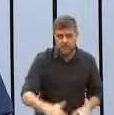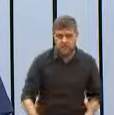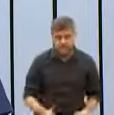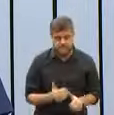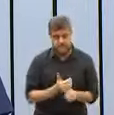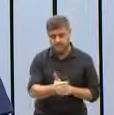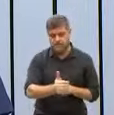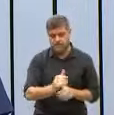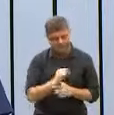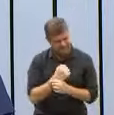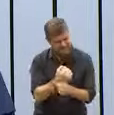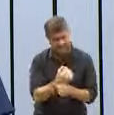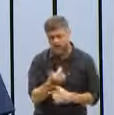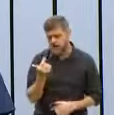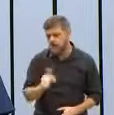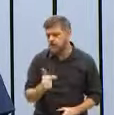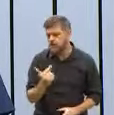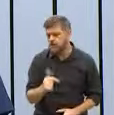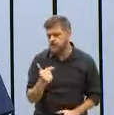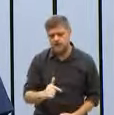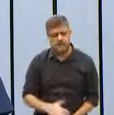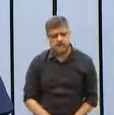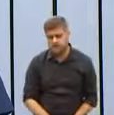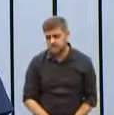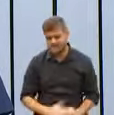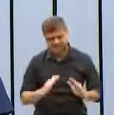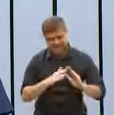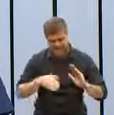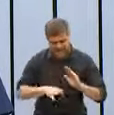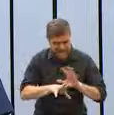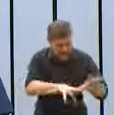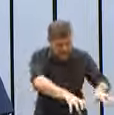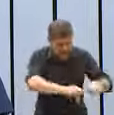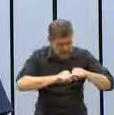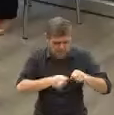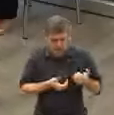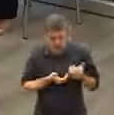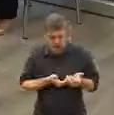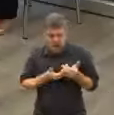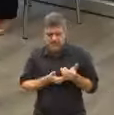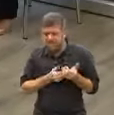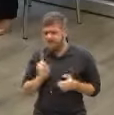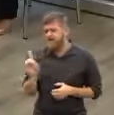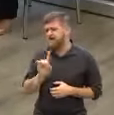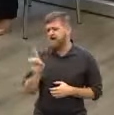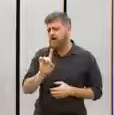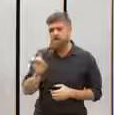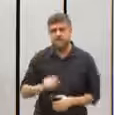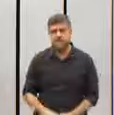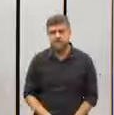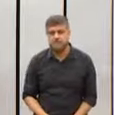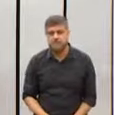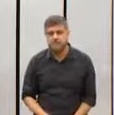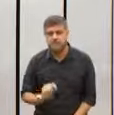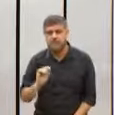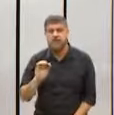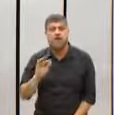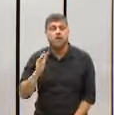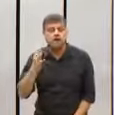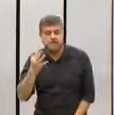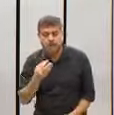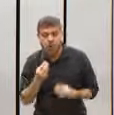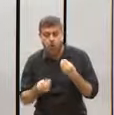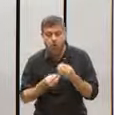mandato eu já garanto que não teve e do próximo muito menos. Isso não é nosso papel. Então me fala em que situação que